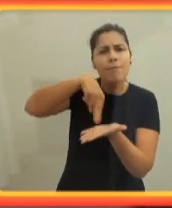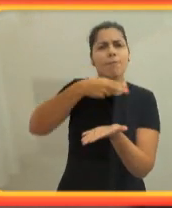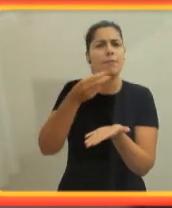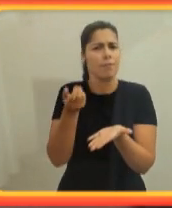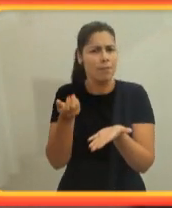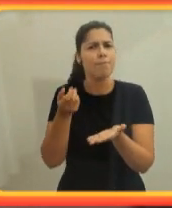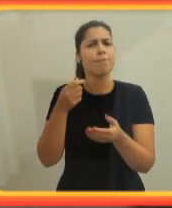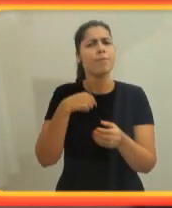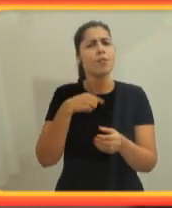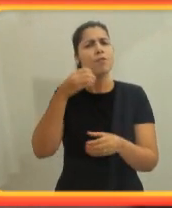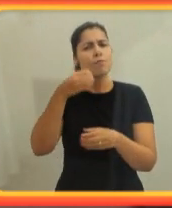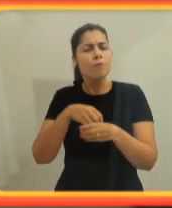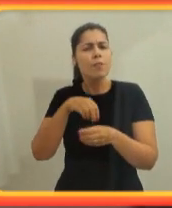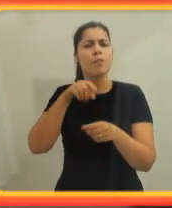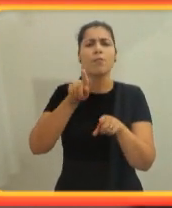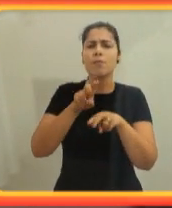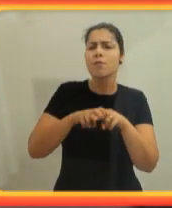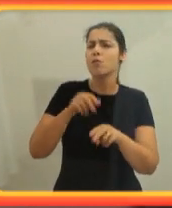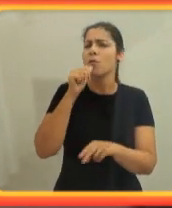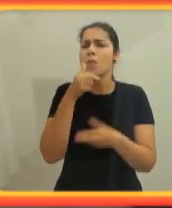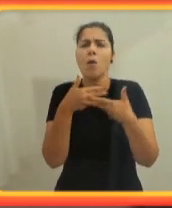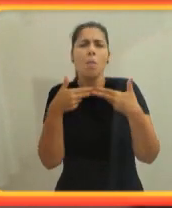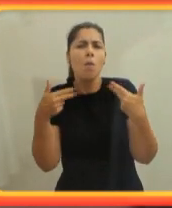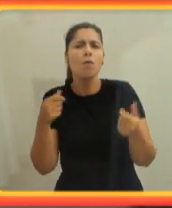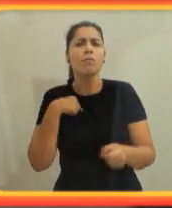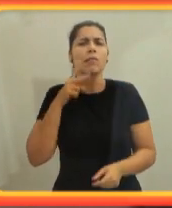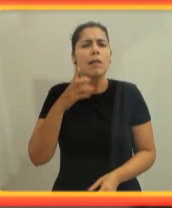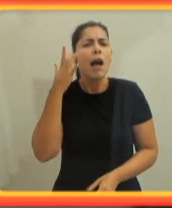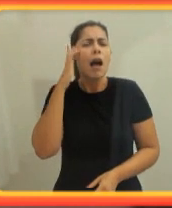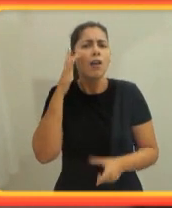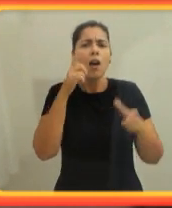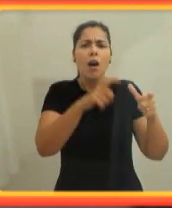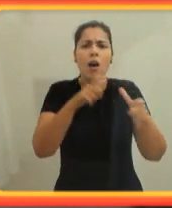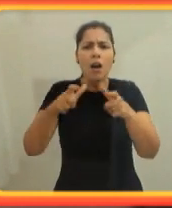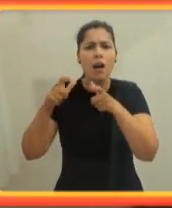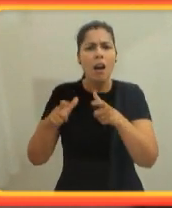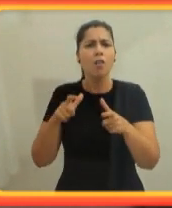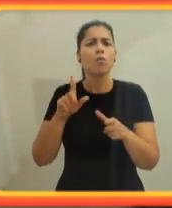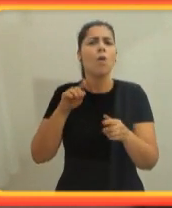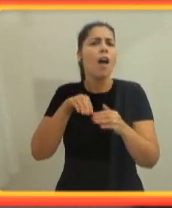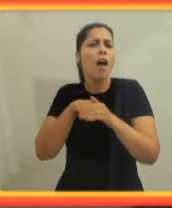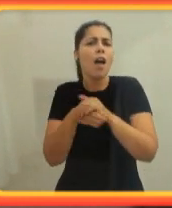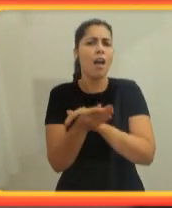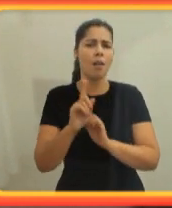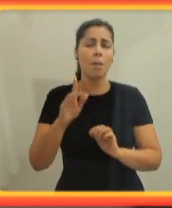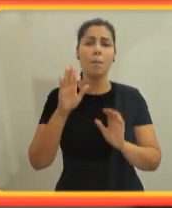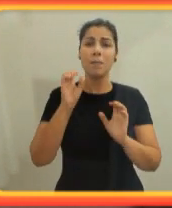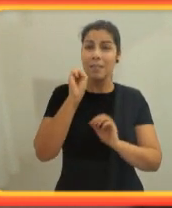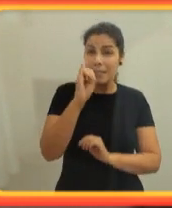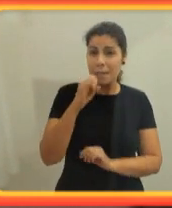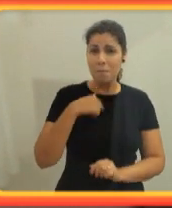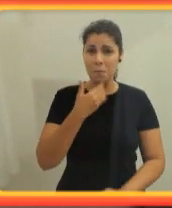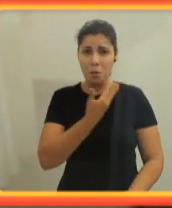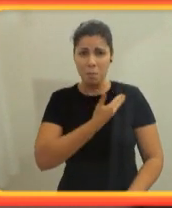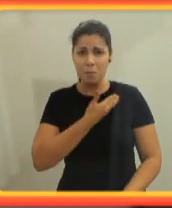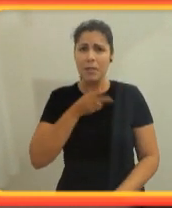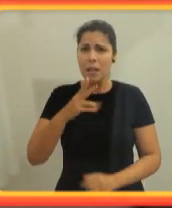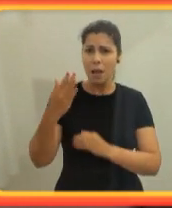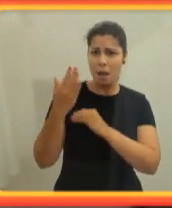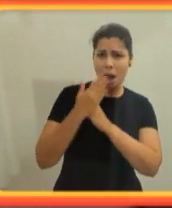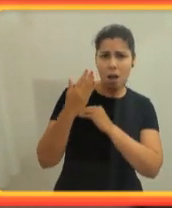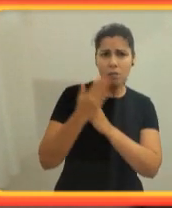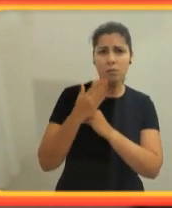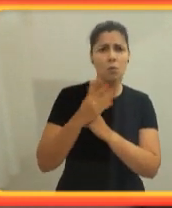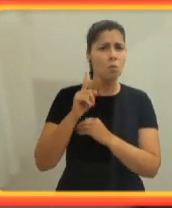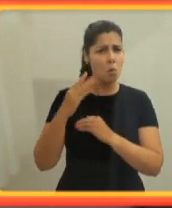me vissem de cadeira de rodas. Assim, fui encarando a sociedade, indo aos lugares, saindo para dançar, para